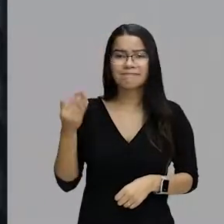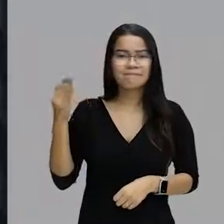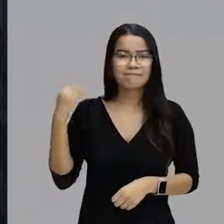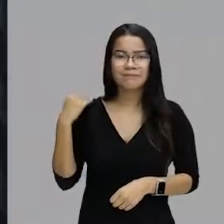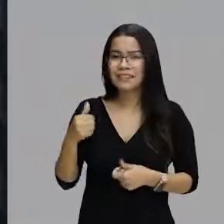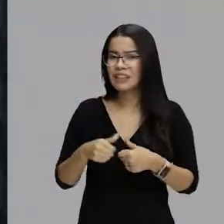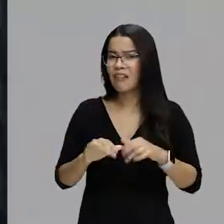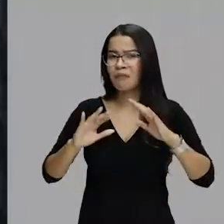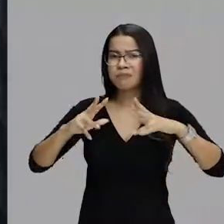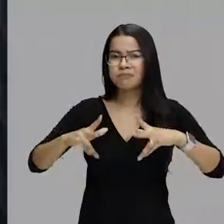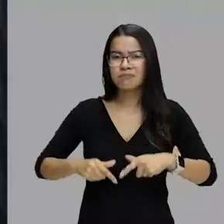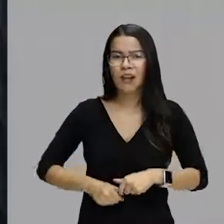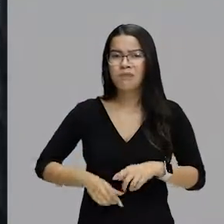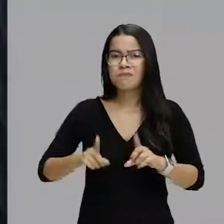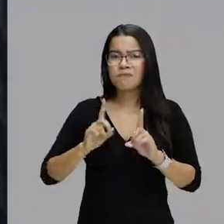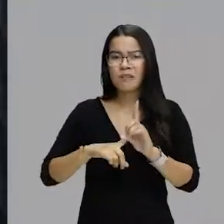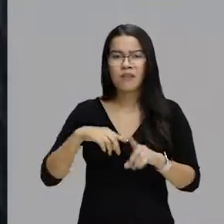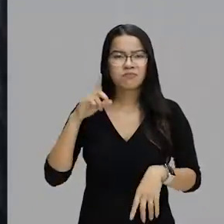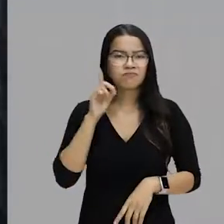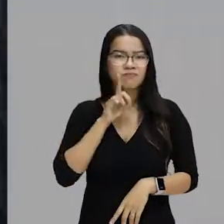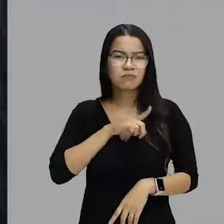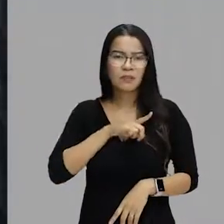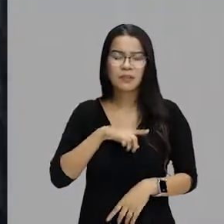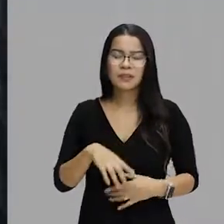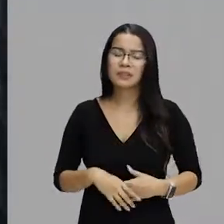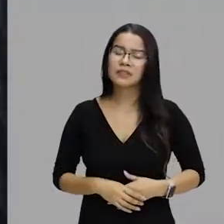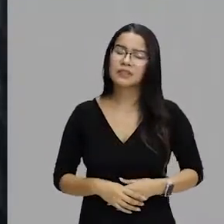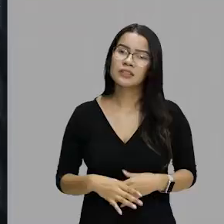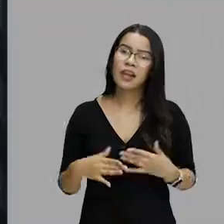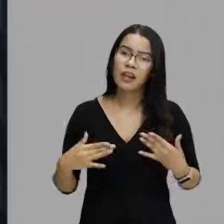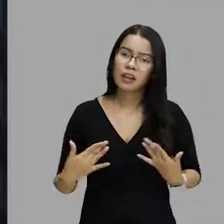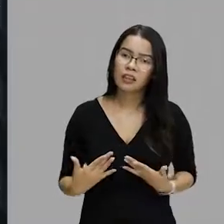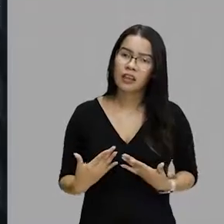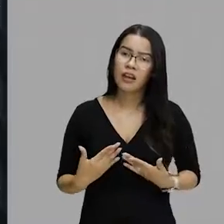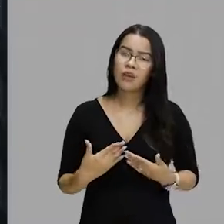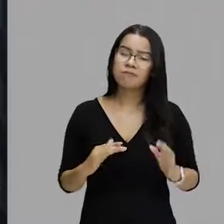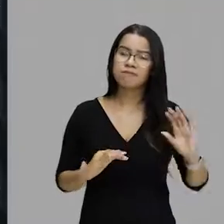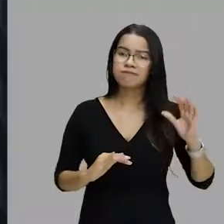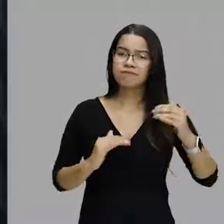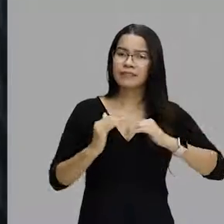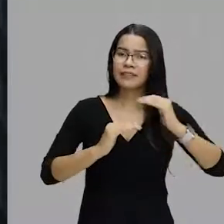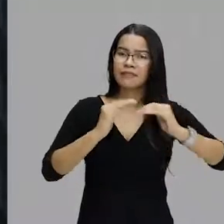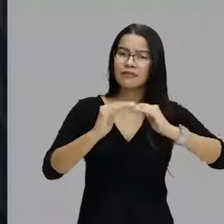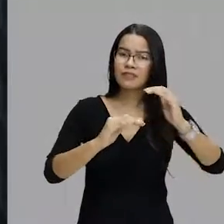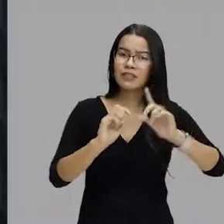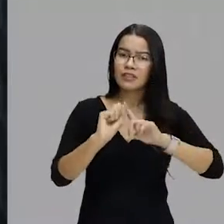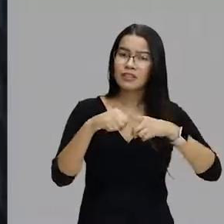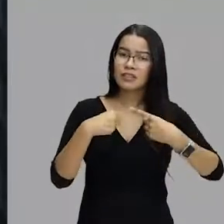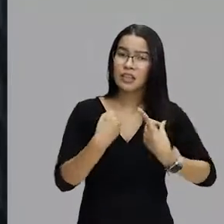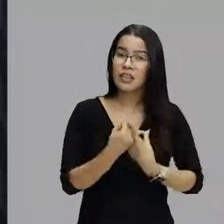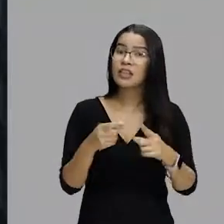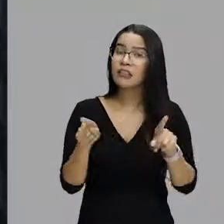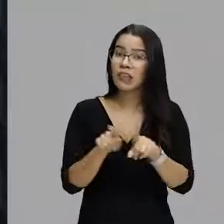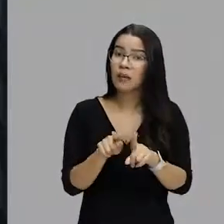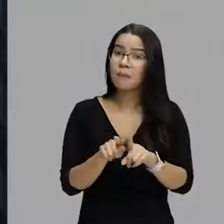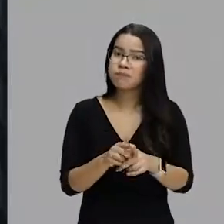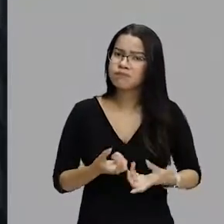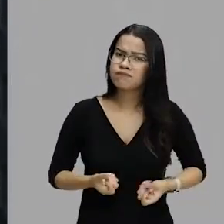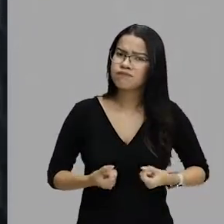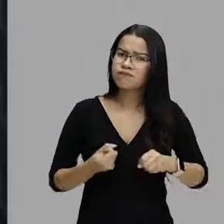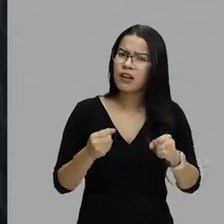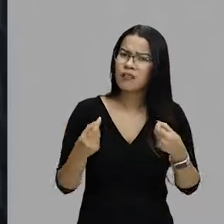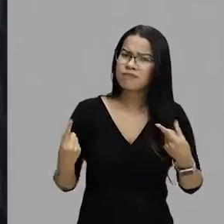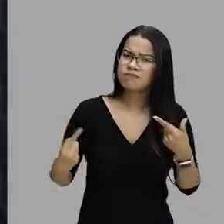praticamente americanizada. Eles nacionalizam. Então, medidas de avanços sociais e de combate às